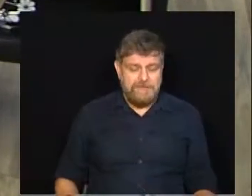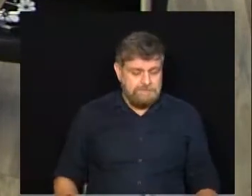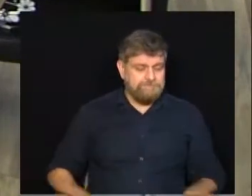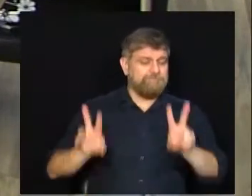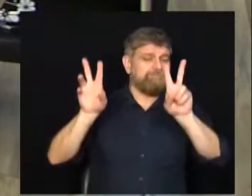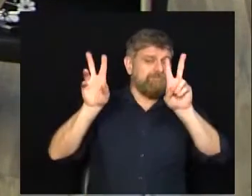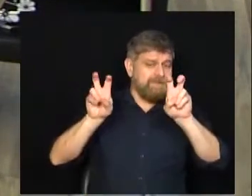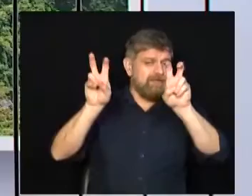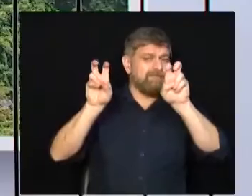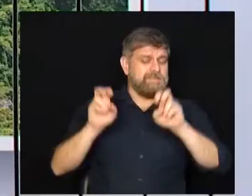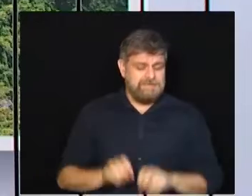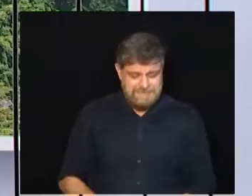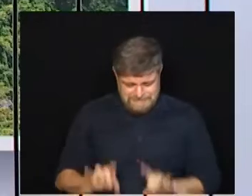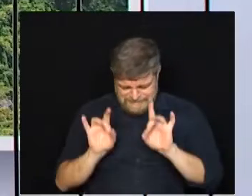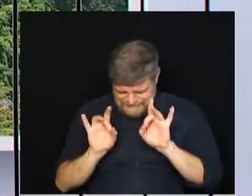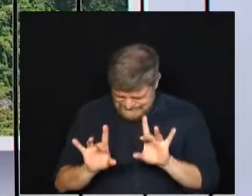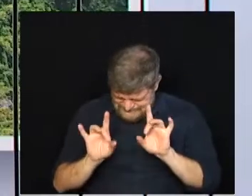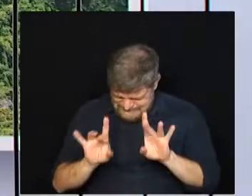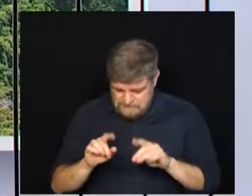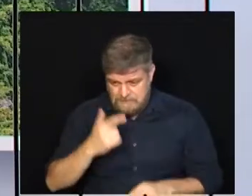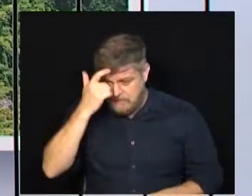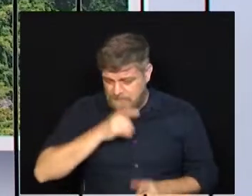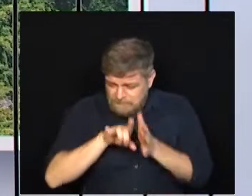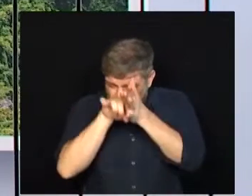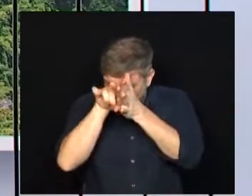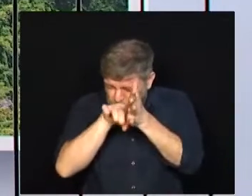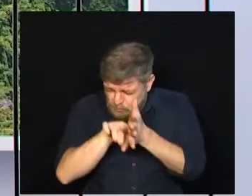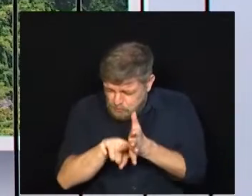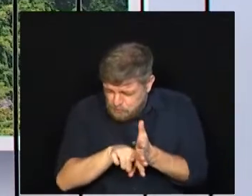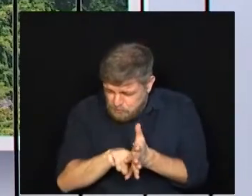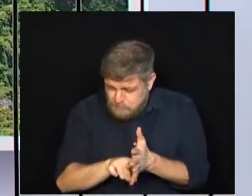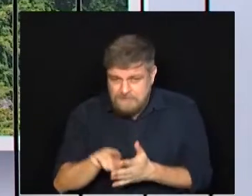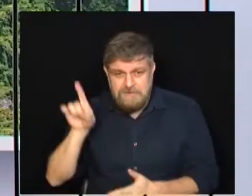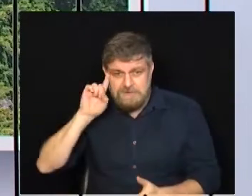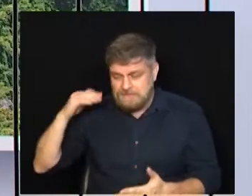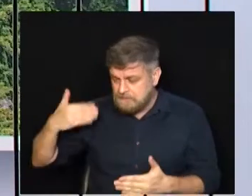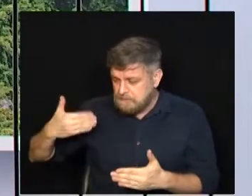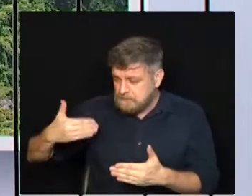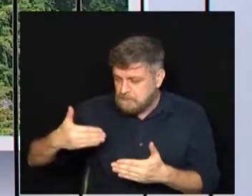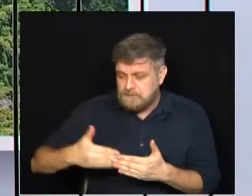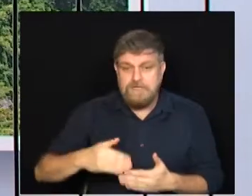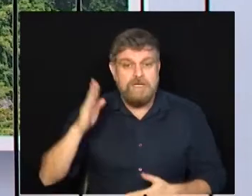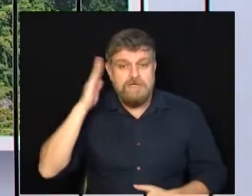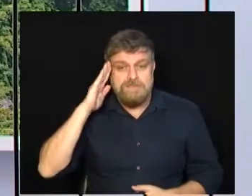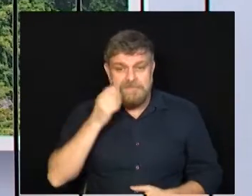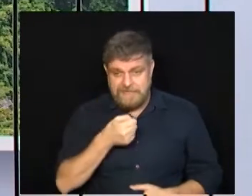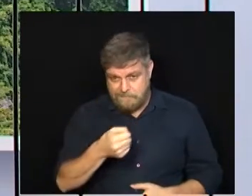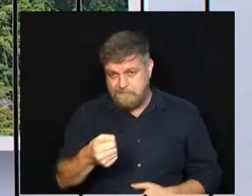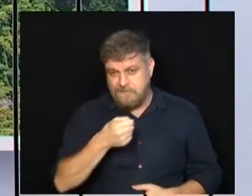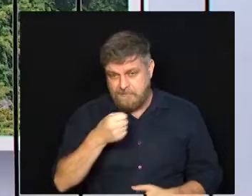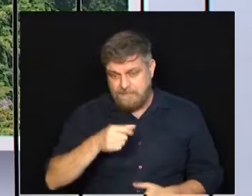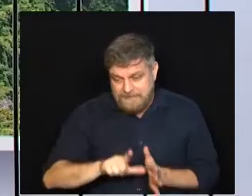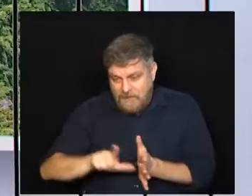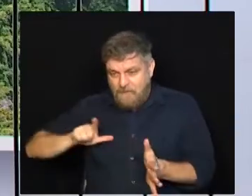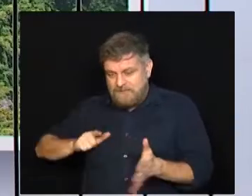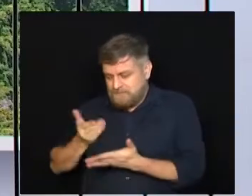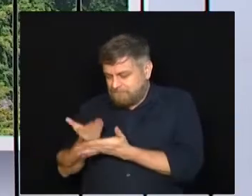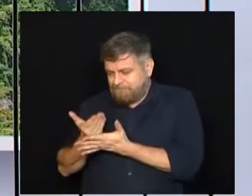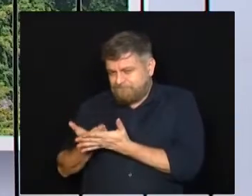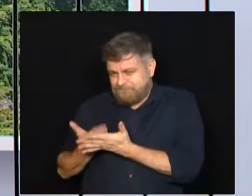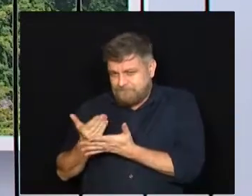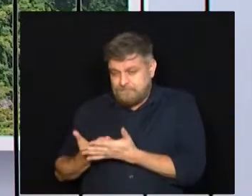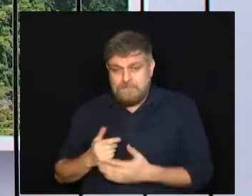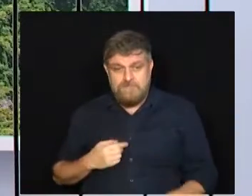questão especificamente, eu pesquisei bastante nos últimos dias, né, para participar do programa. E assim, se a gente já não tem dados